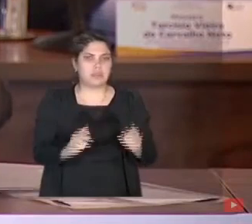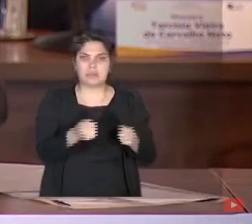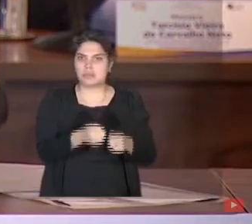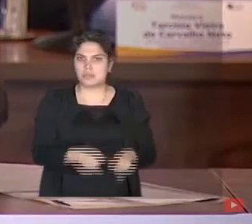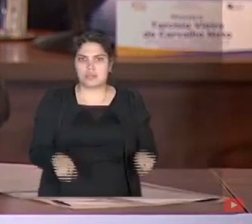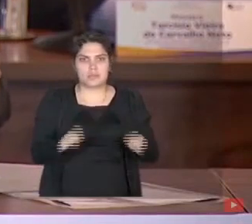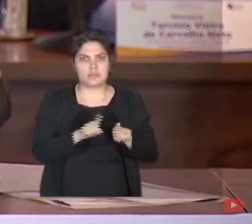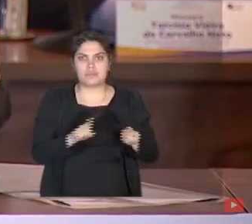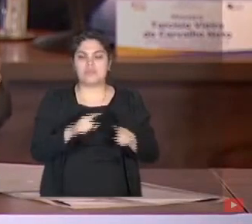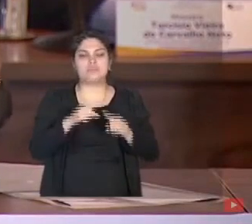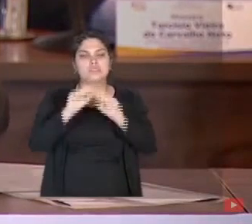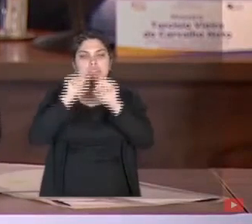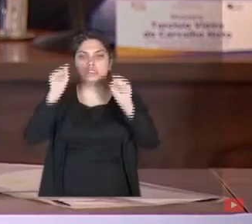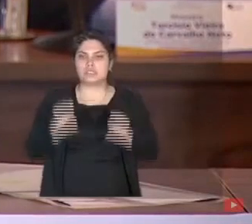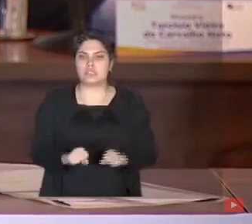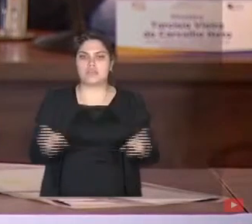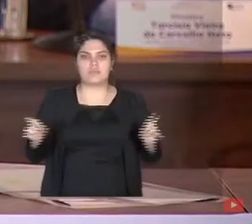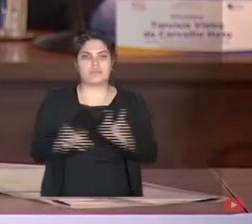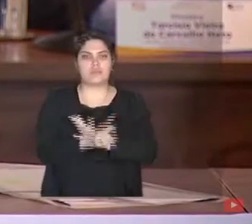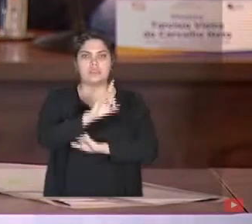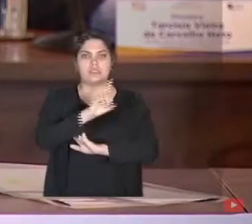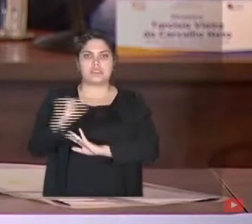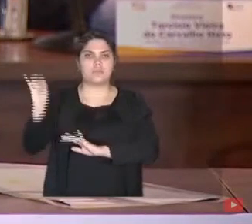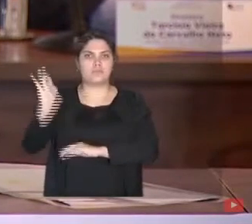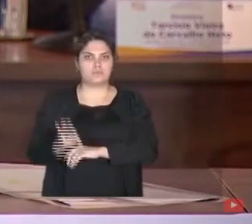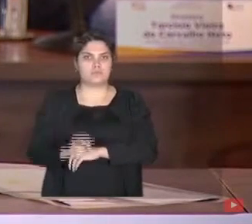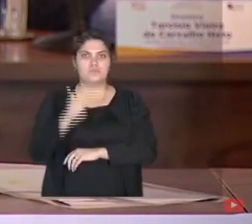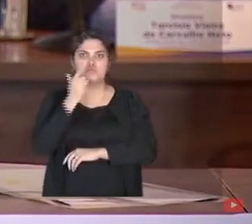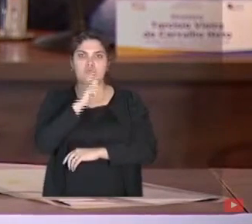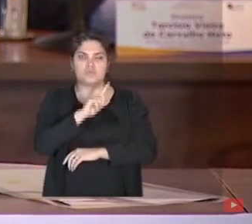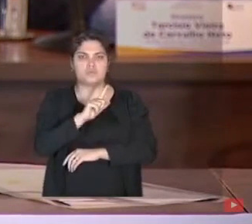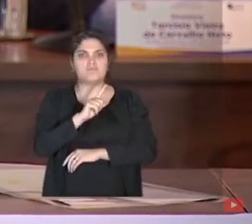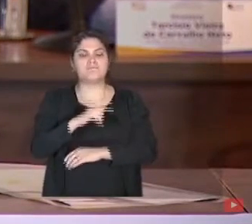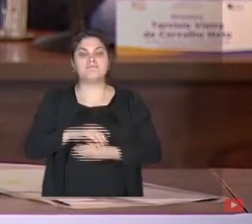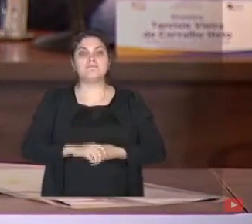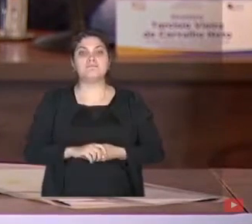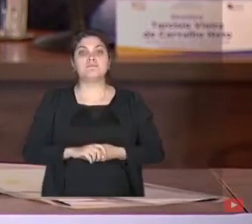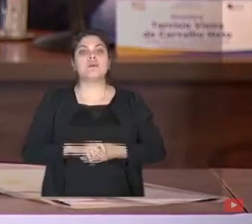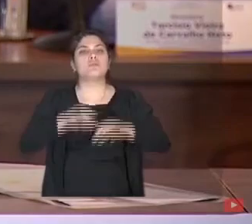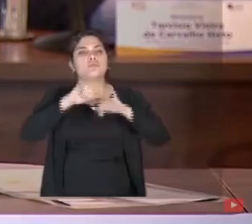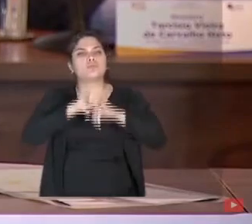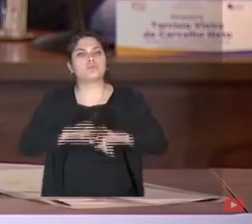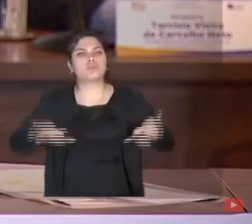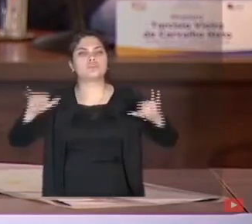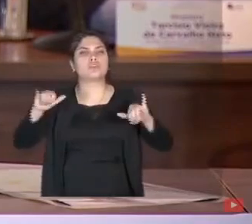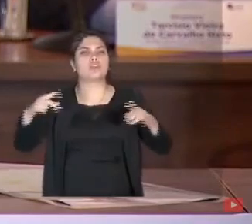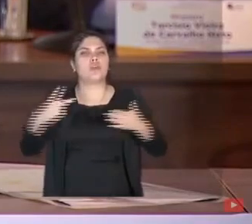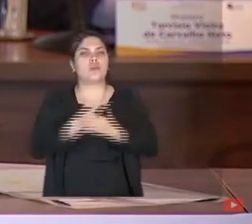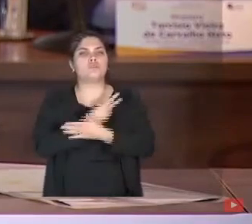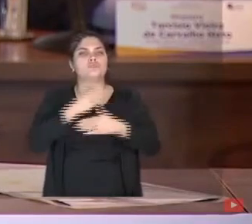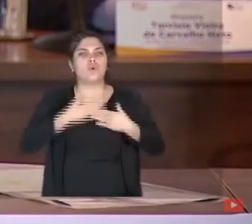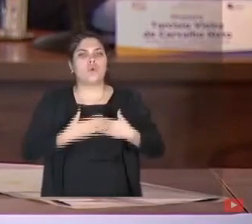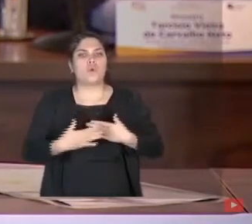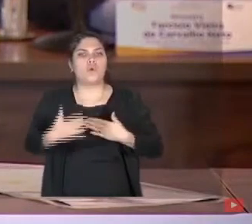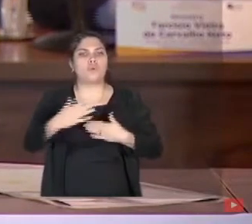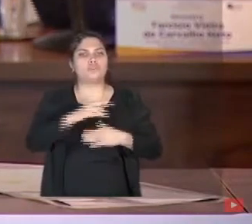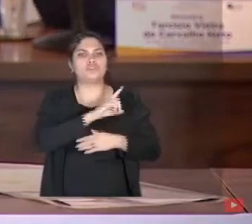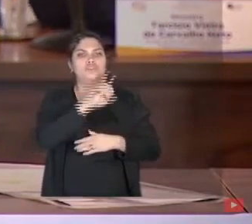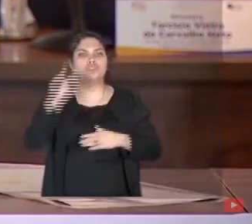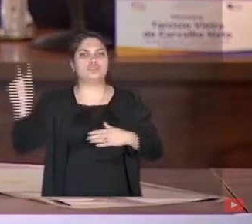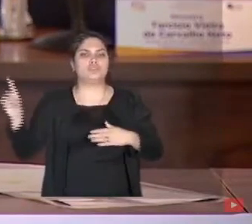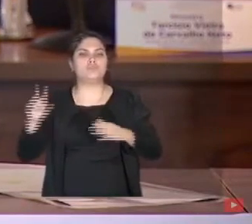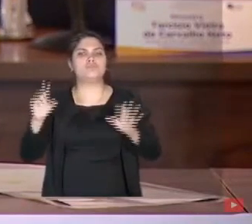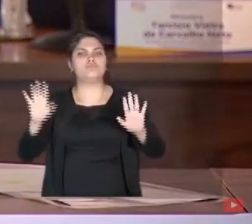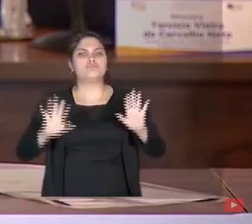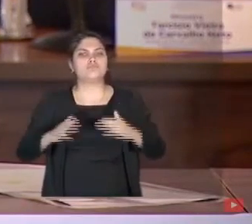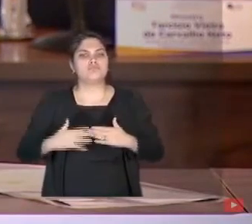funcionou inteiramente. A notícia que saiu hoje, ao longo do dia, de